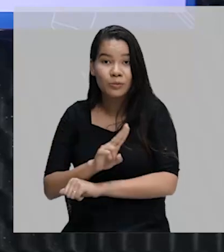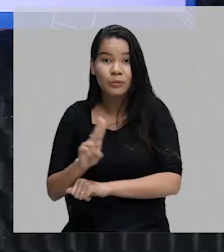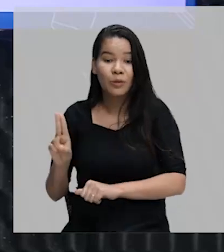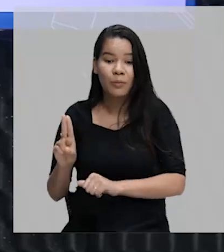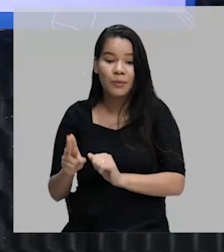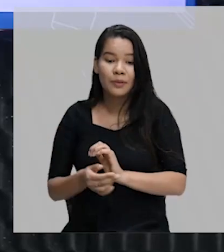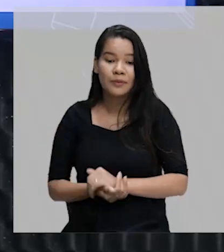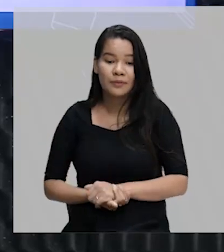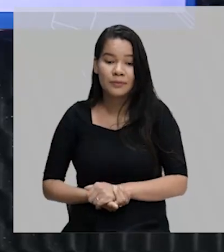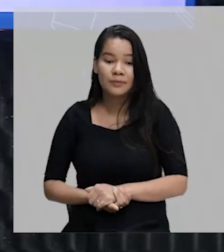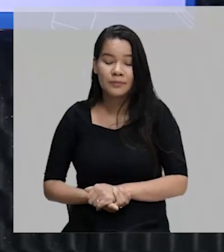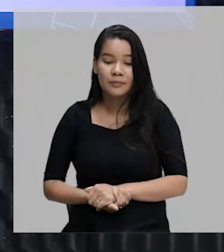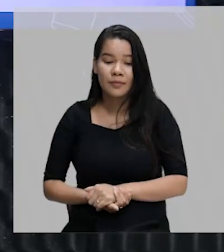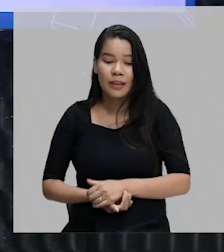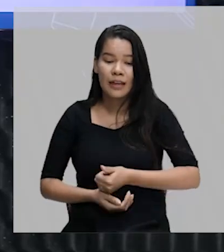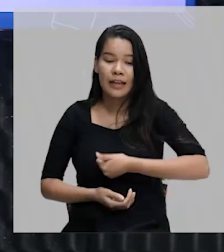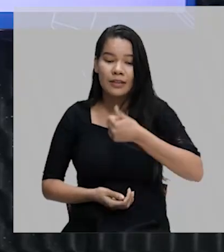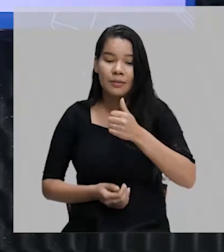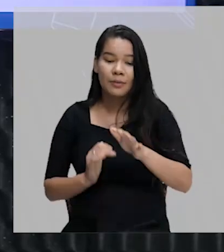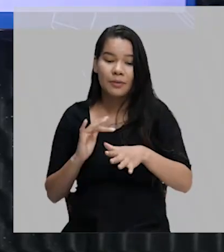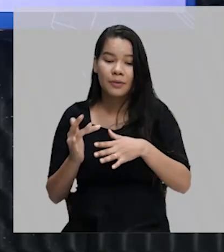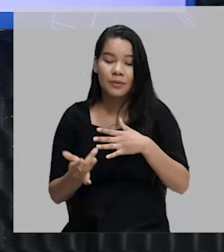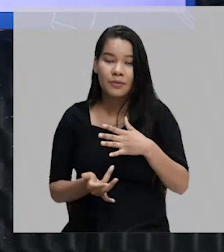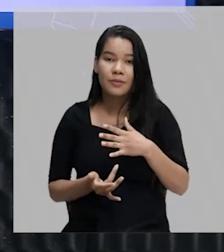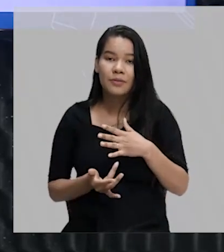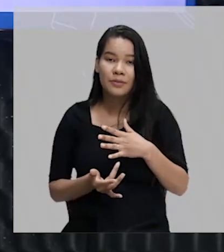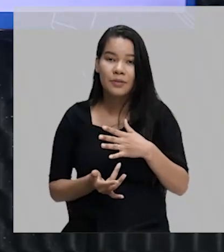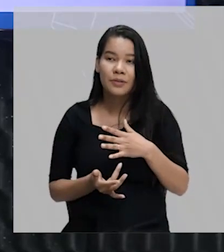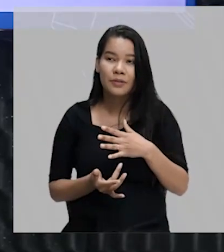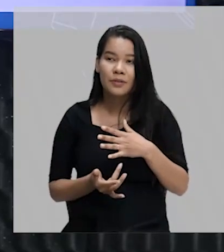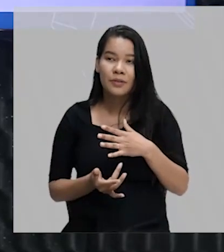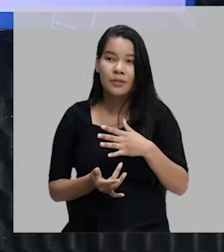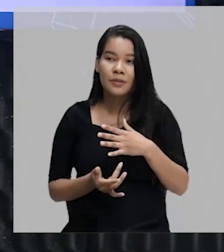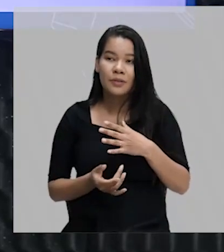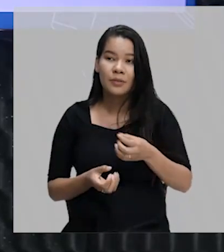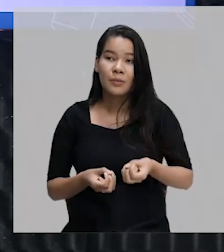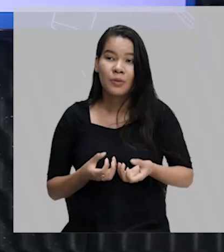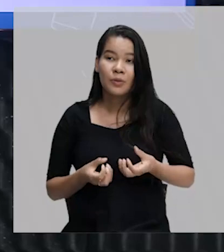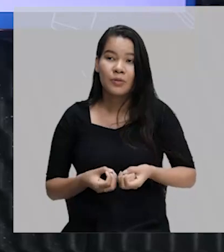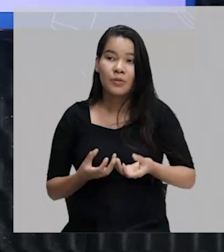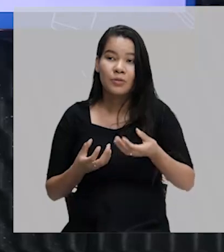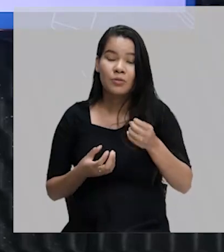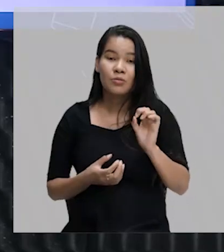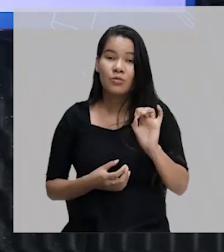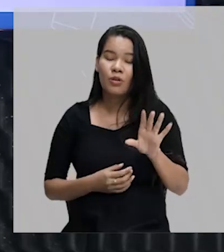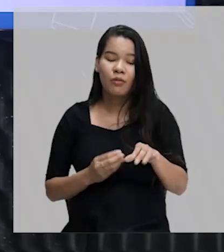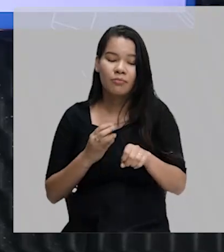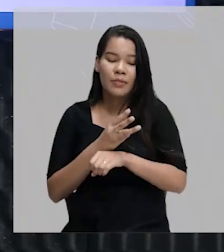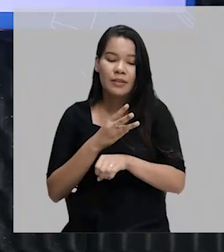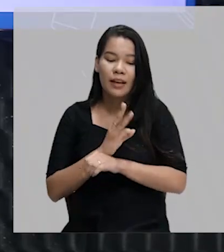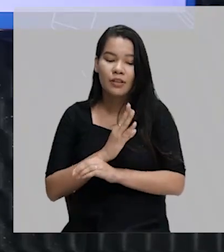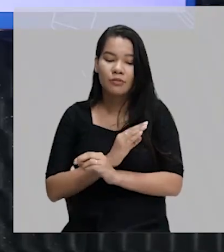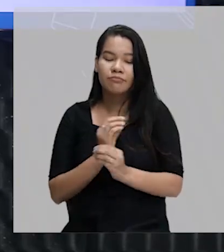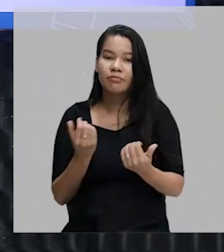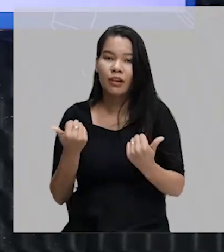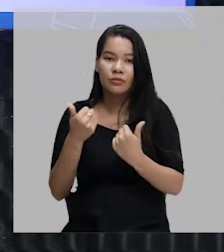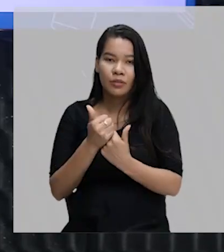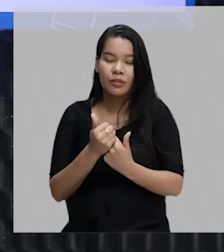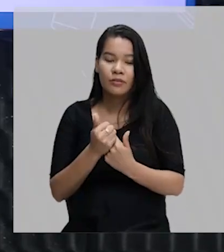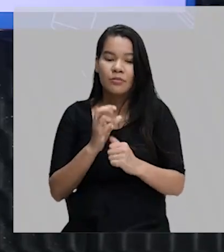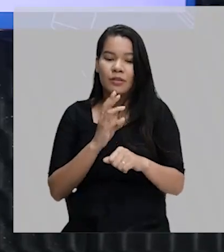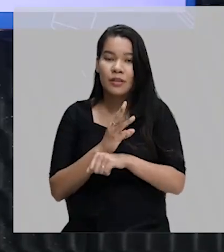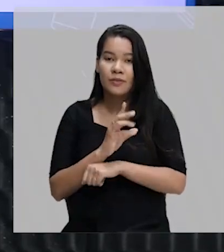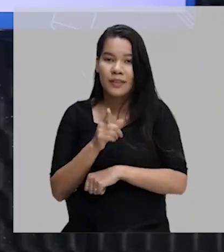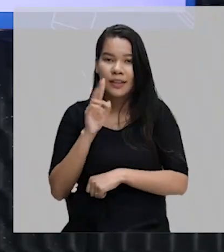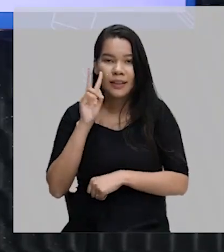isso? Pois é, as primeiras redes sociais se produzia apenas o intercâmbio de mensagens. Quem lembra aqui do